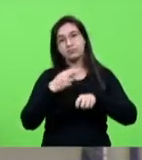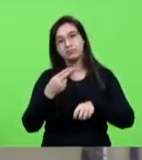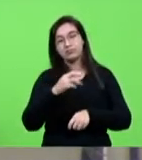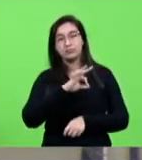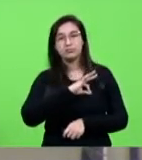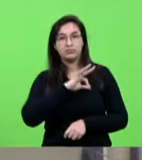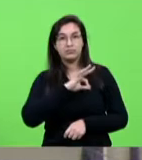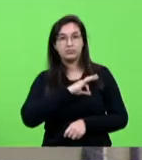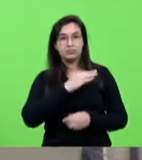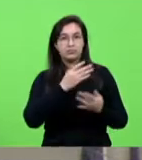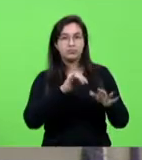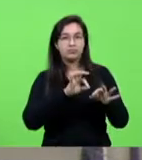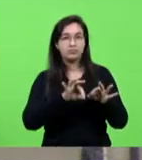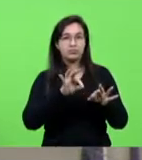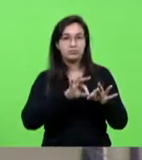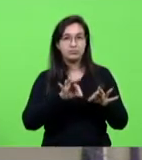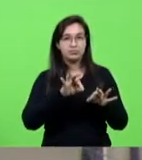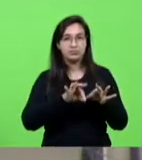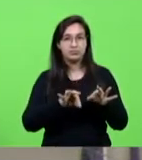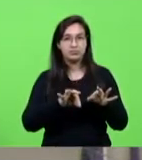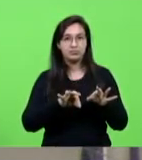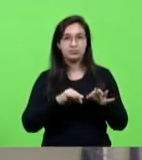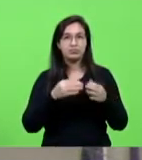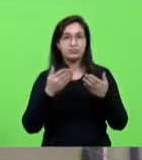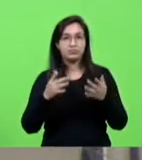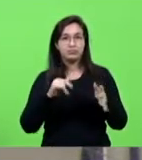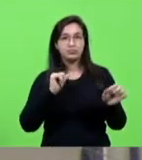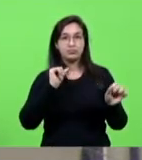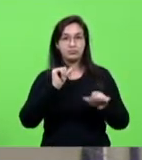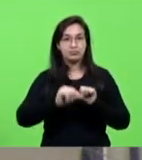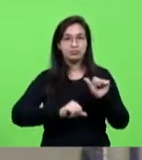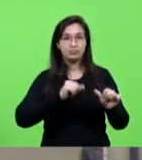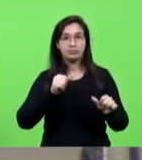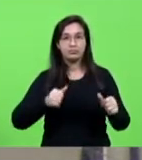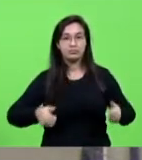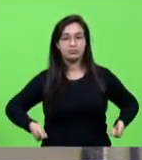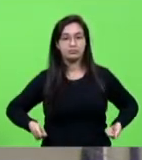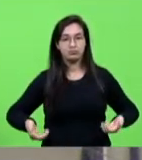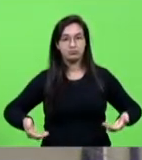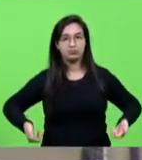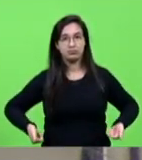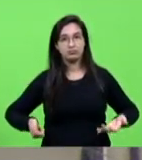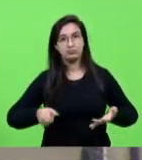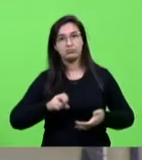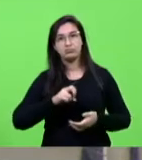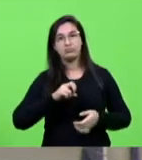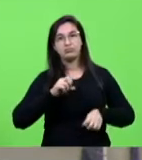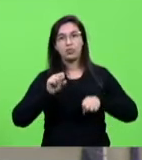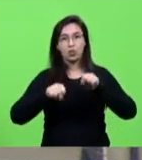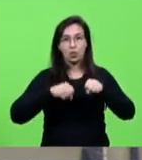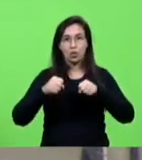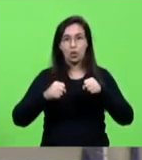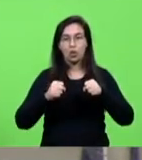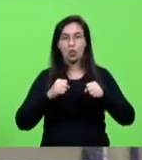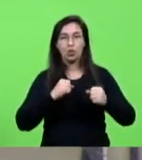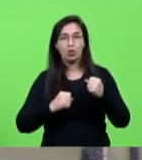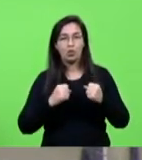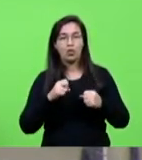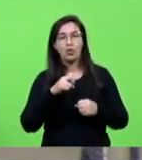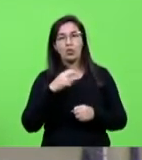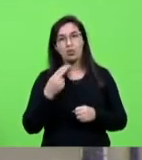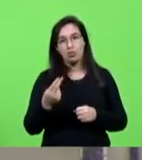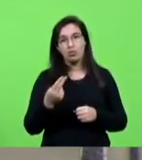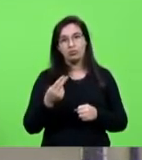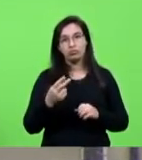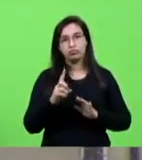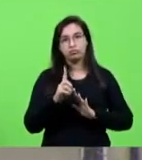para instituições beneficentes que a transformem em cadeiras de rodas, triciclos de corrida para cadeirante e outros